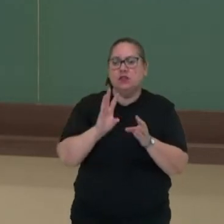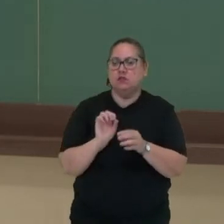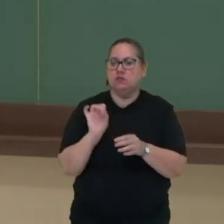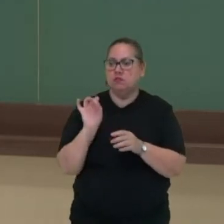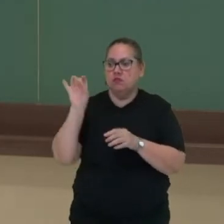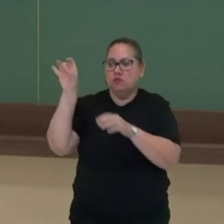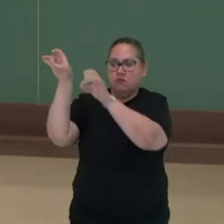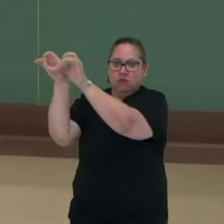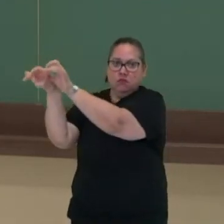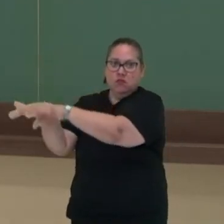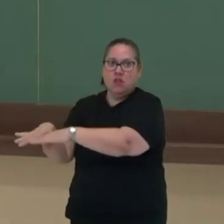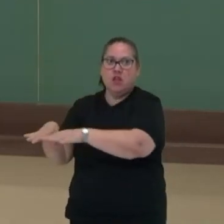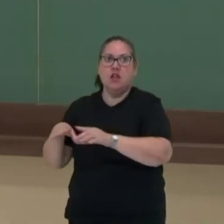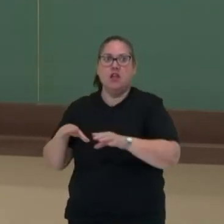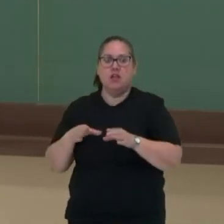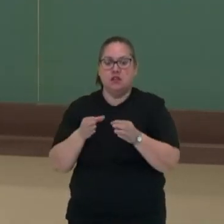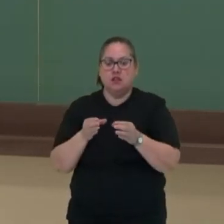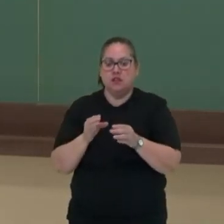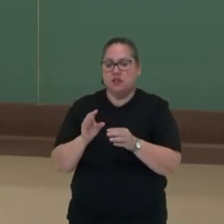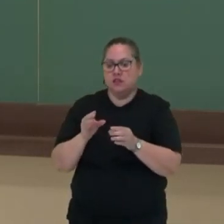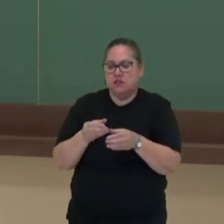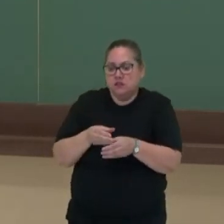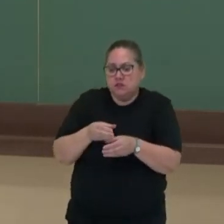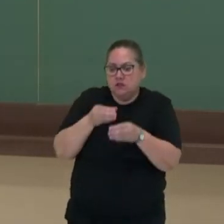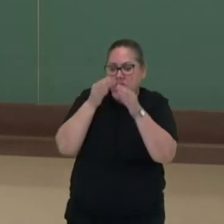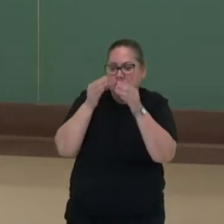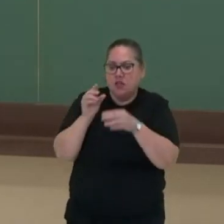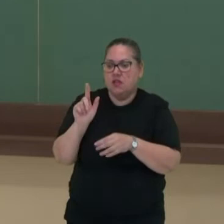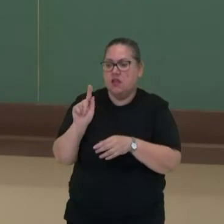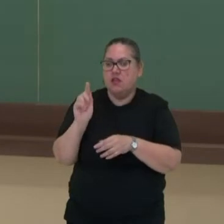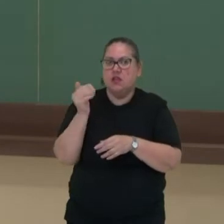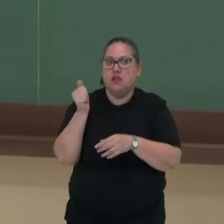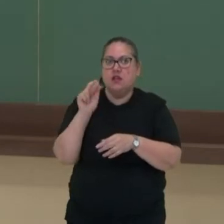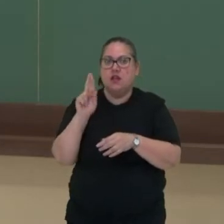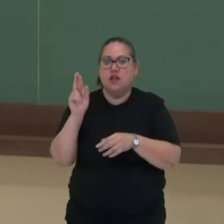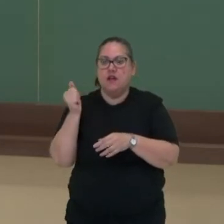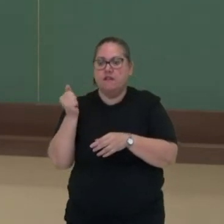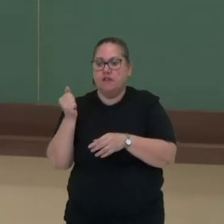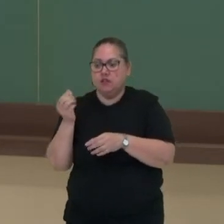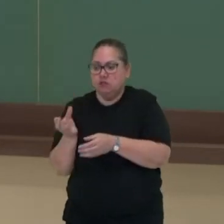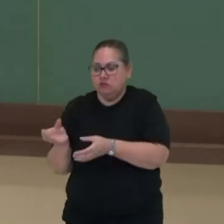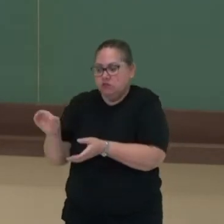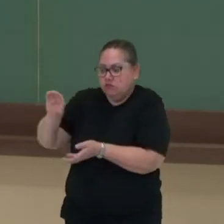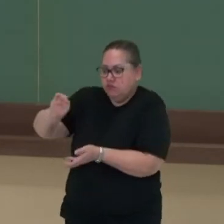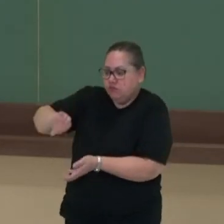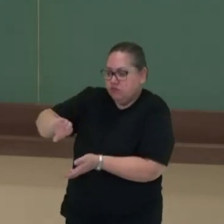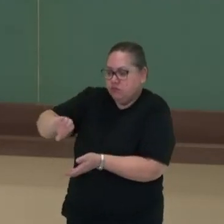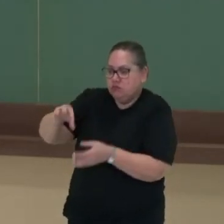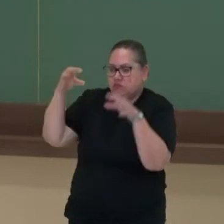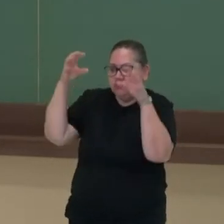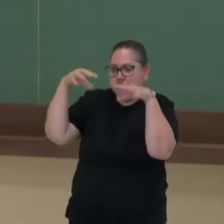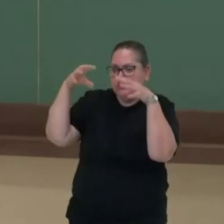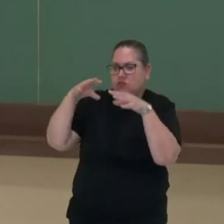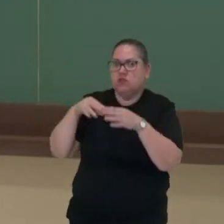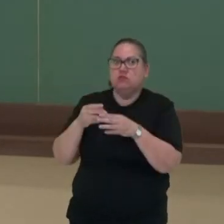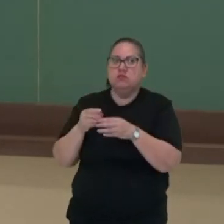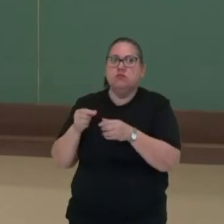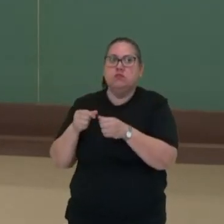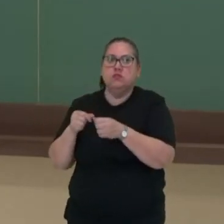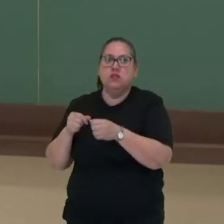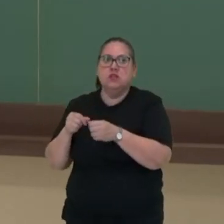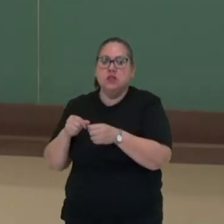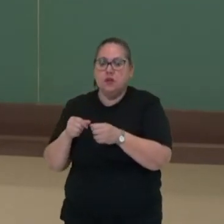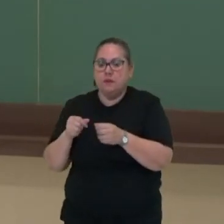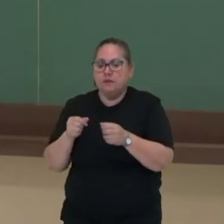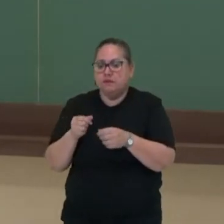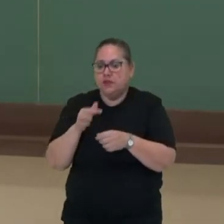descartar. Garrafa, se for usar, põe virado para que se chover de novo não entre água. Os pratinhos